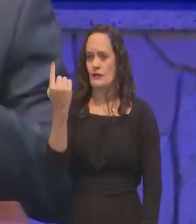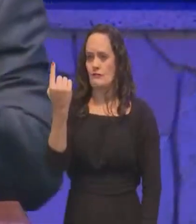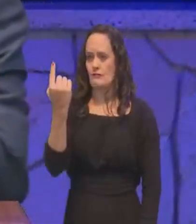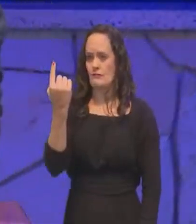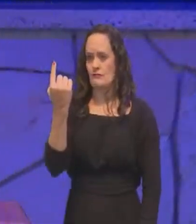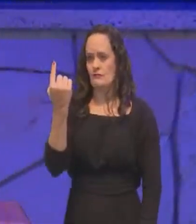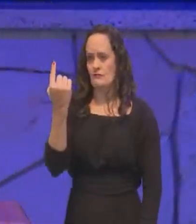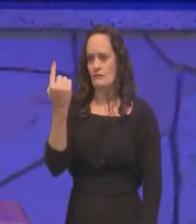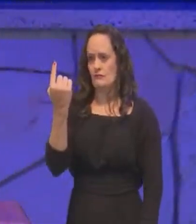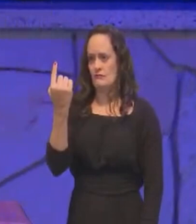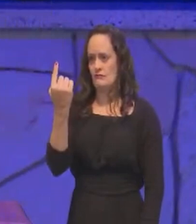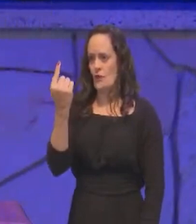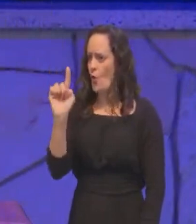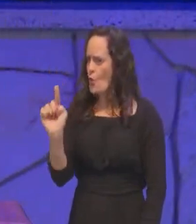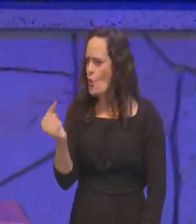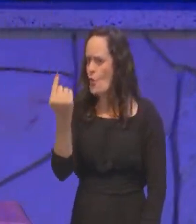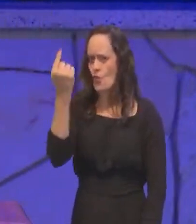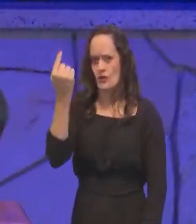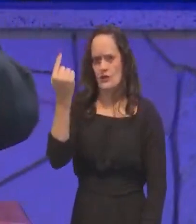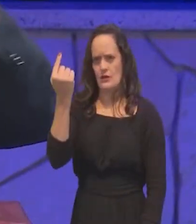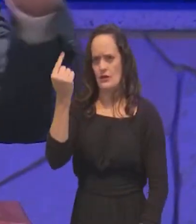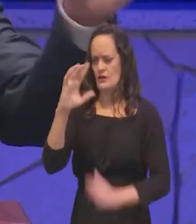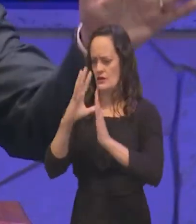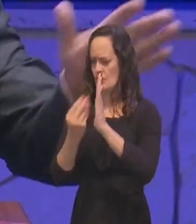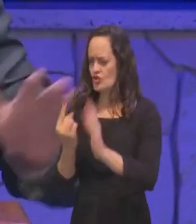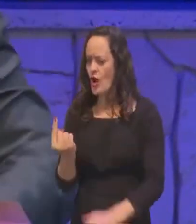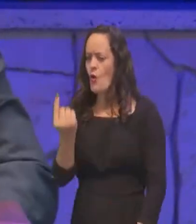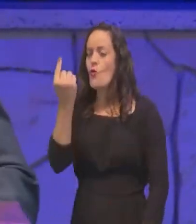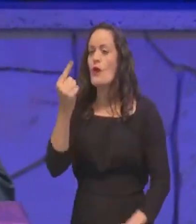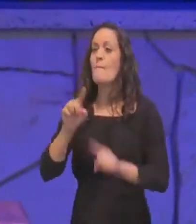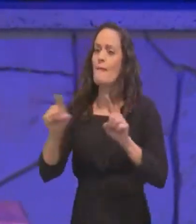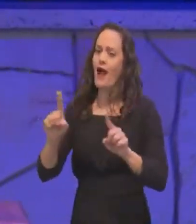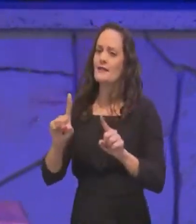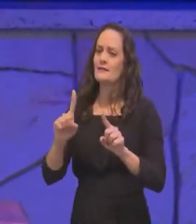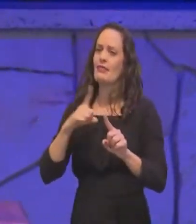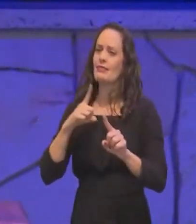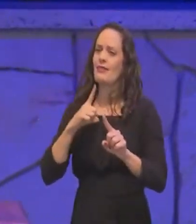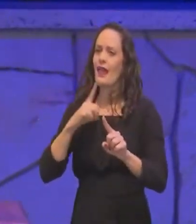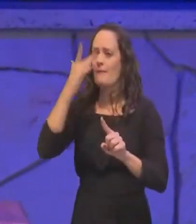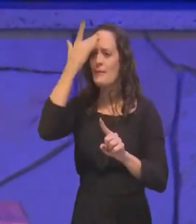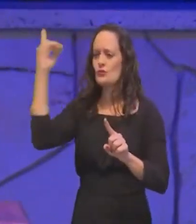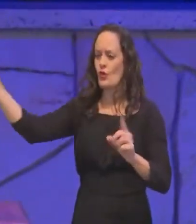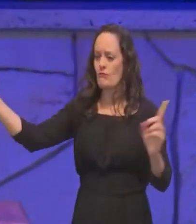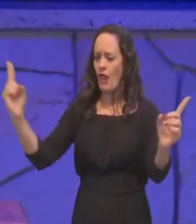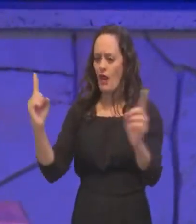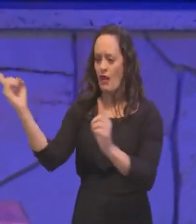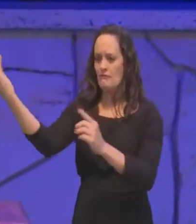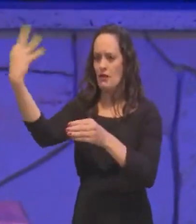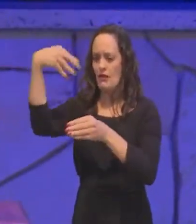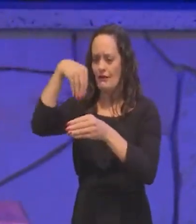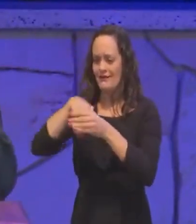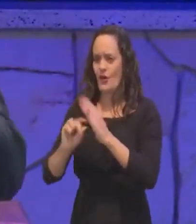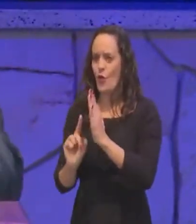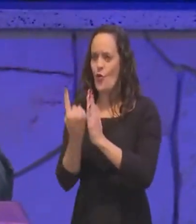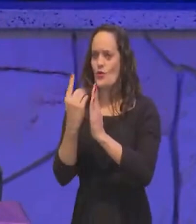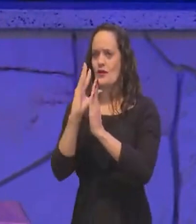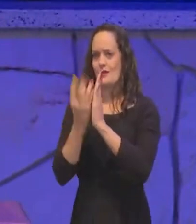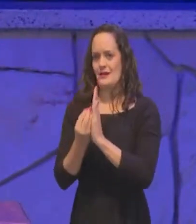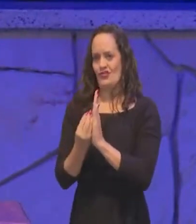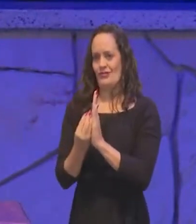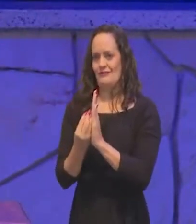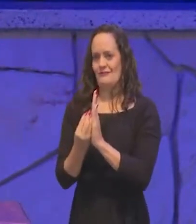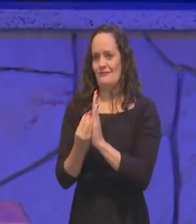A noiva é uma só, mas ela agrega pessoas de todos os tempos, de todos os lugares, de todas